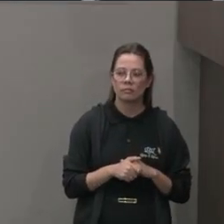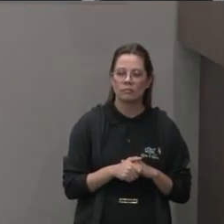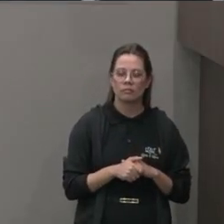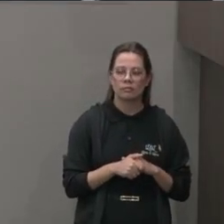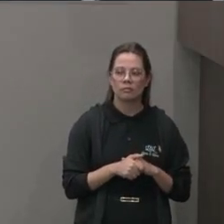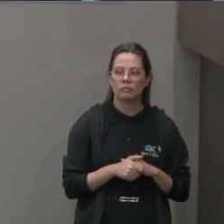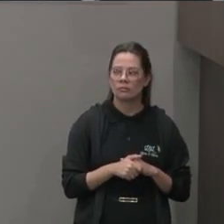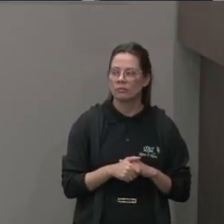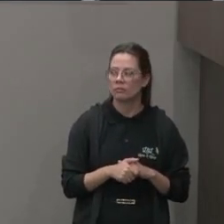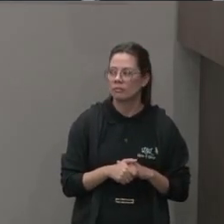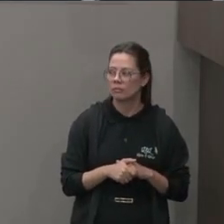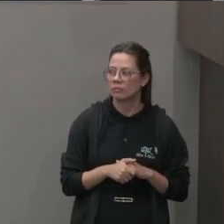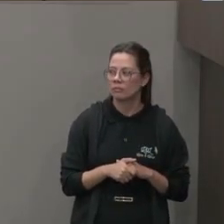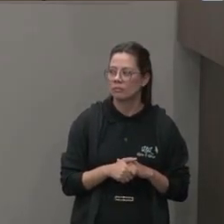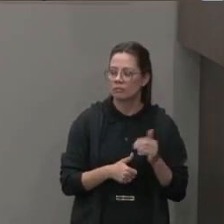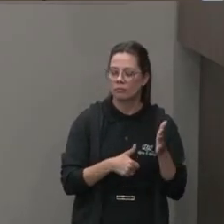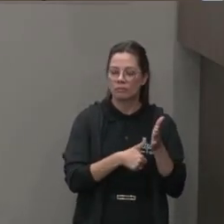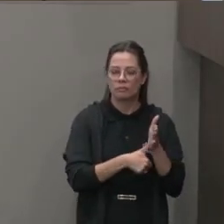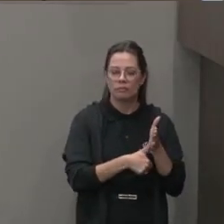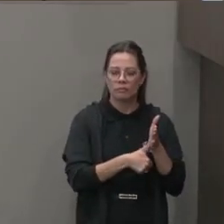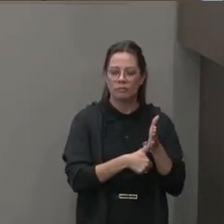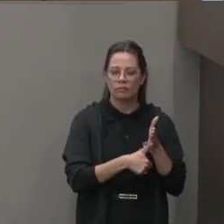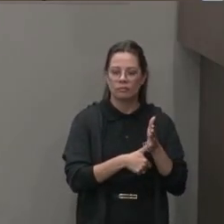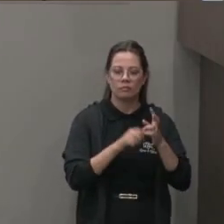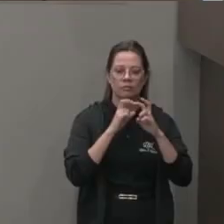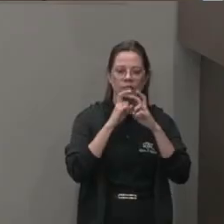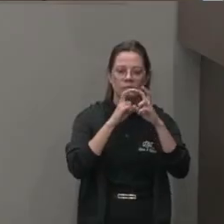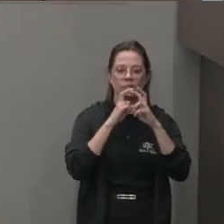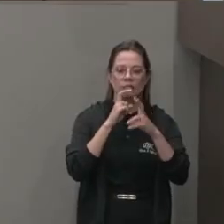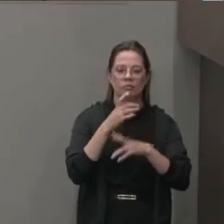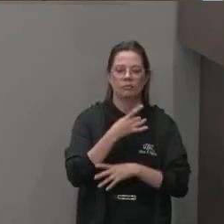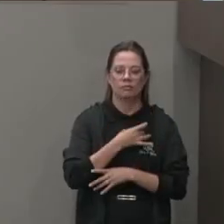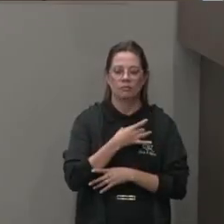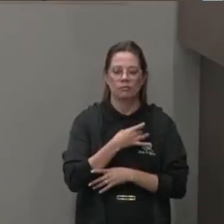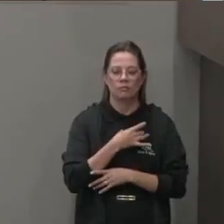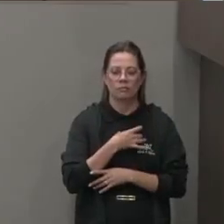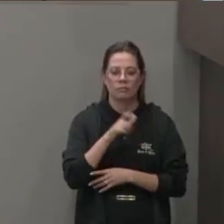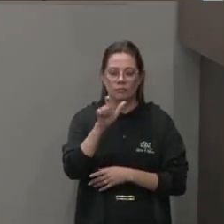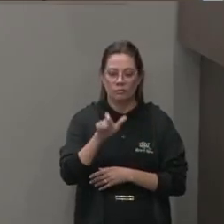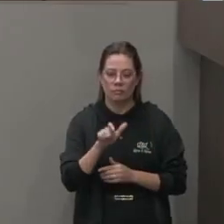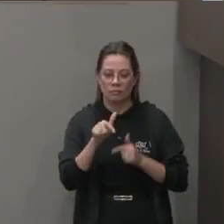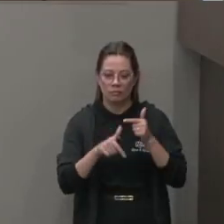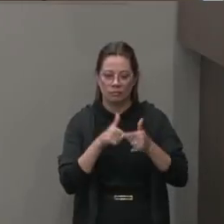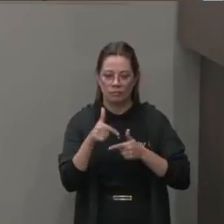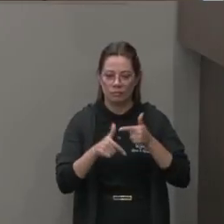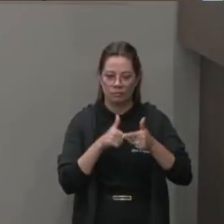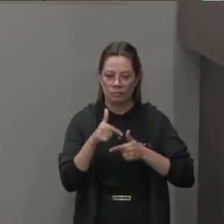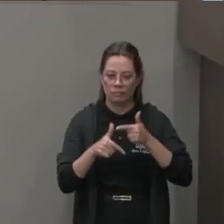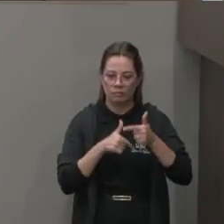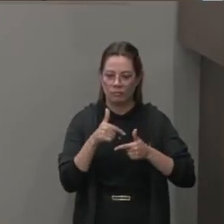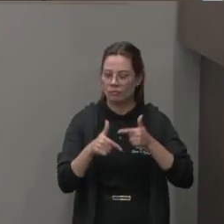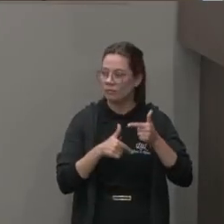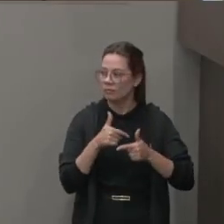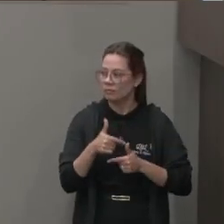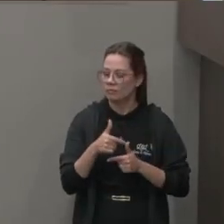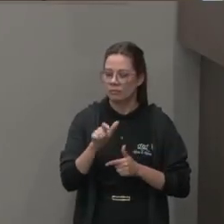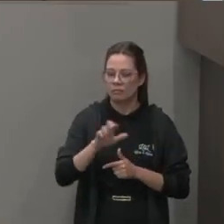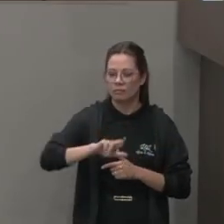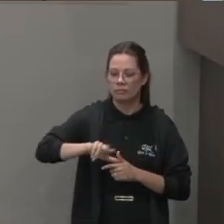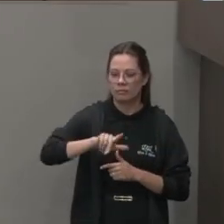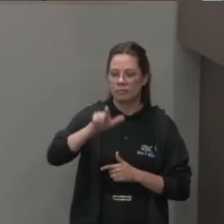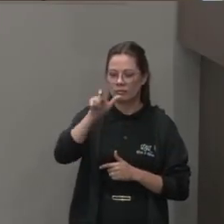na instalação do botão vai ficar num local privilegiado para quem está trabalhando no local, e não para quem está sendo